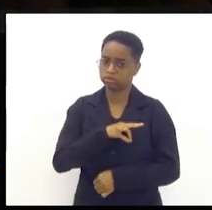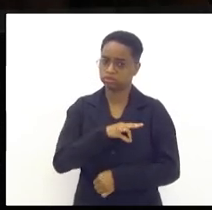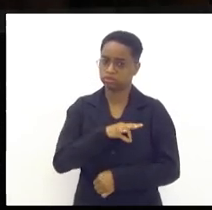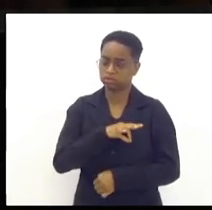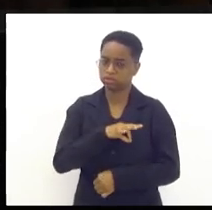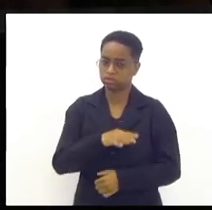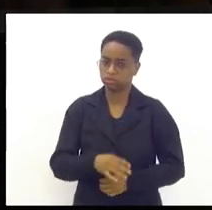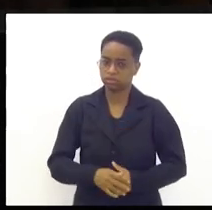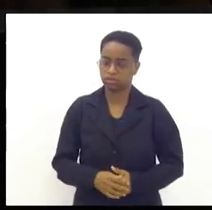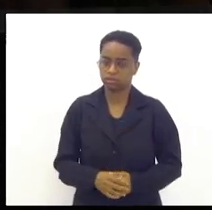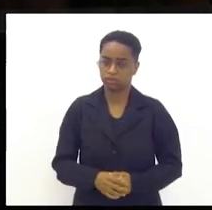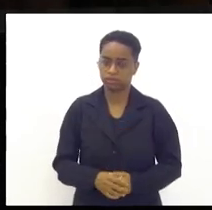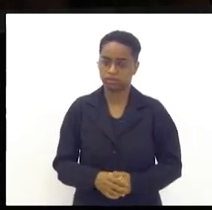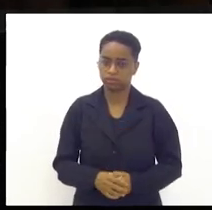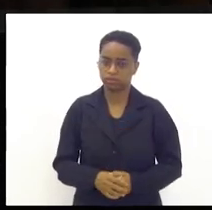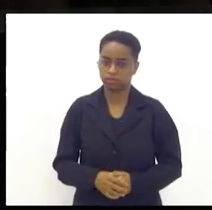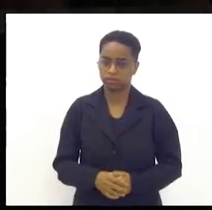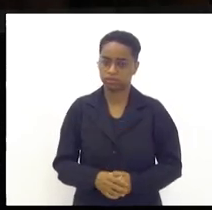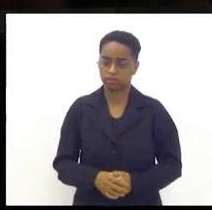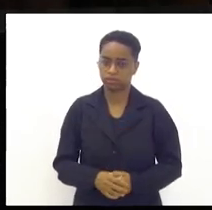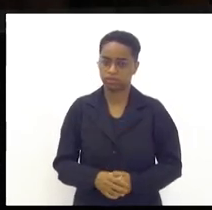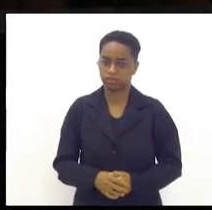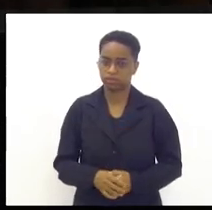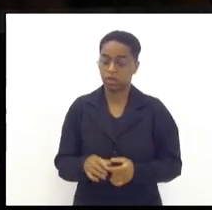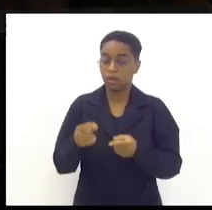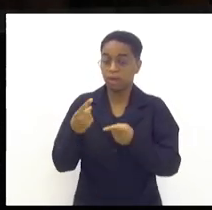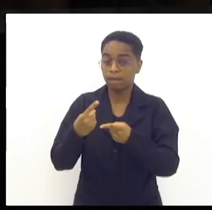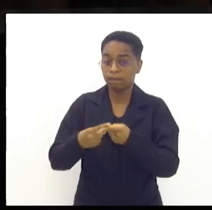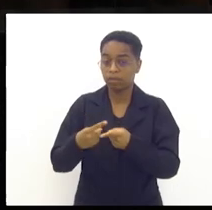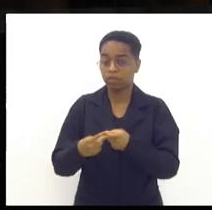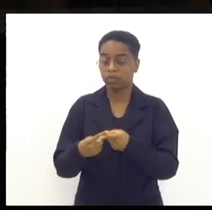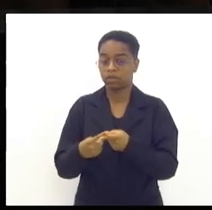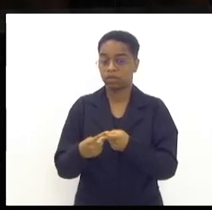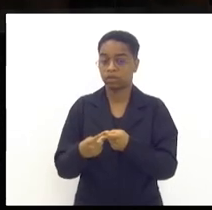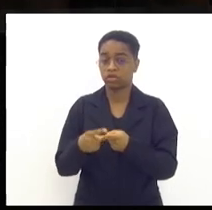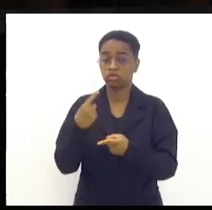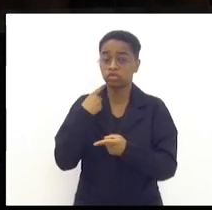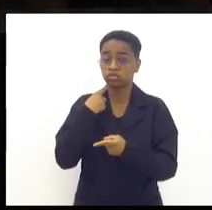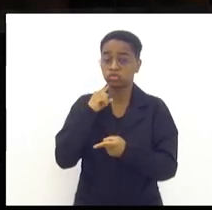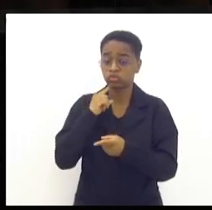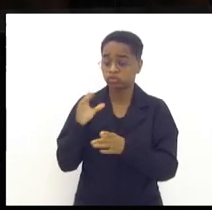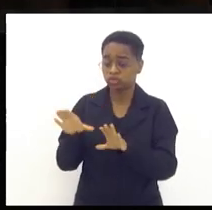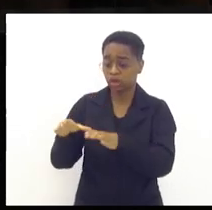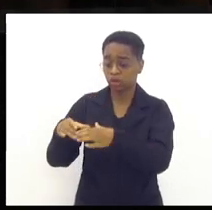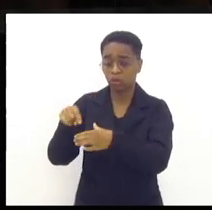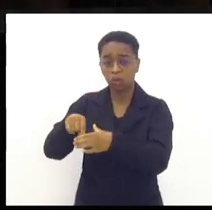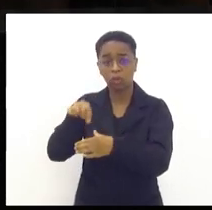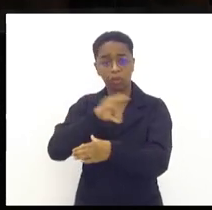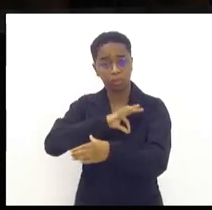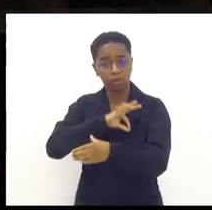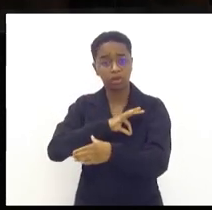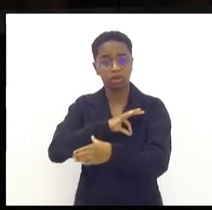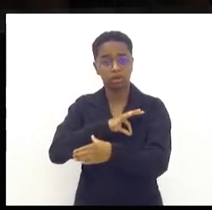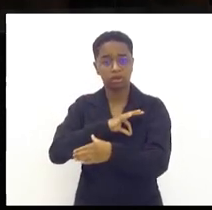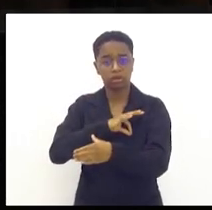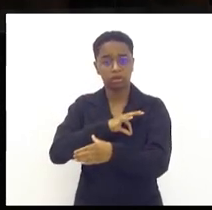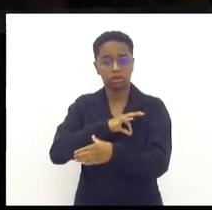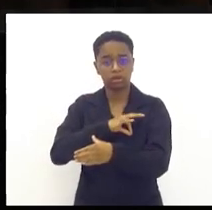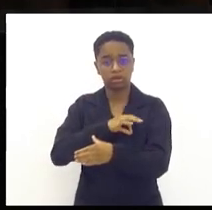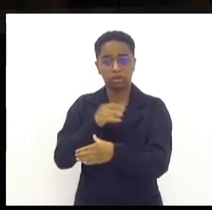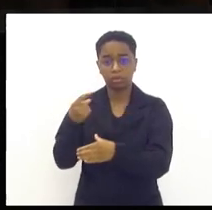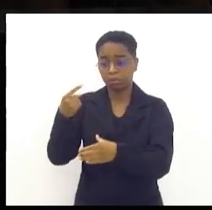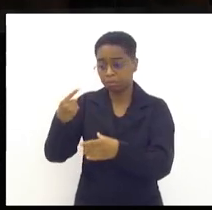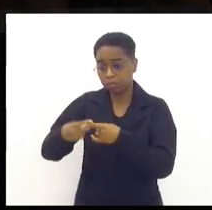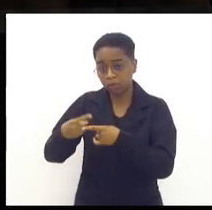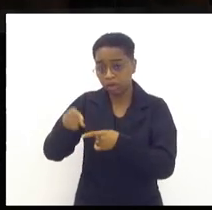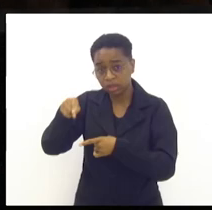Porque macula a categoria que basicamente